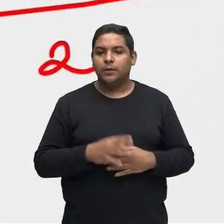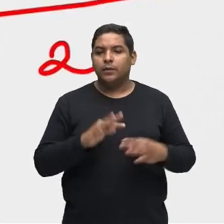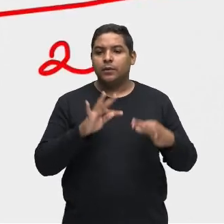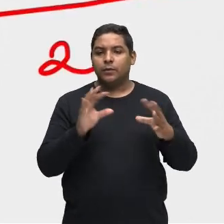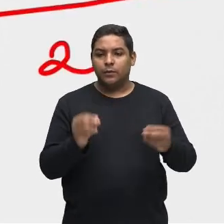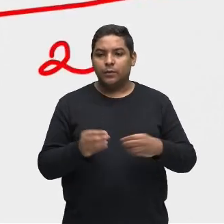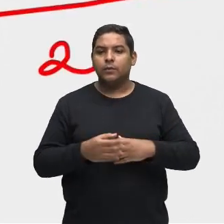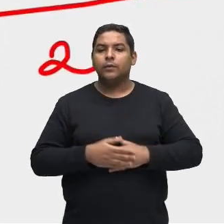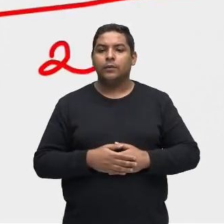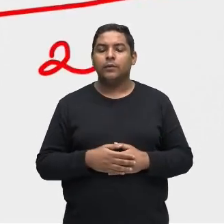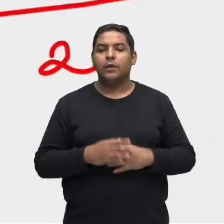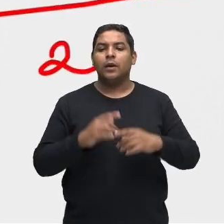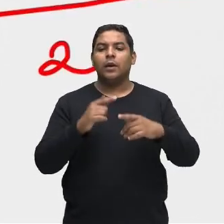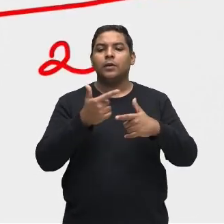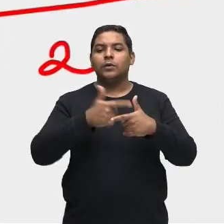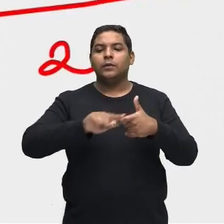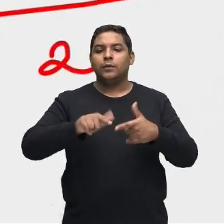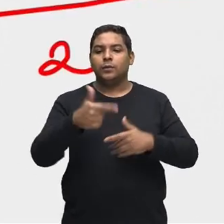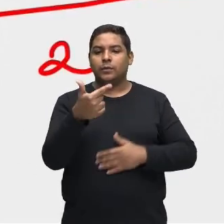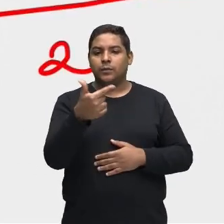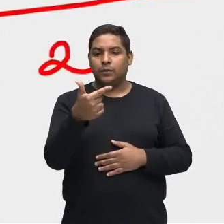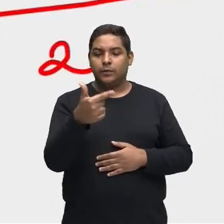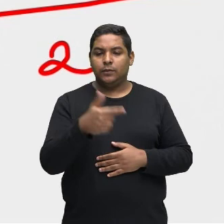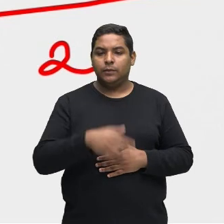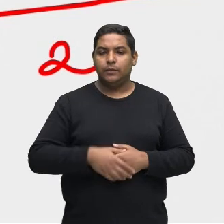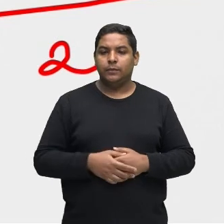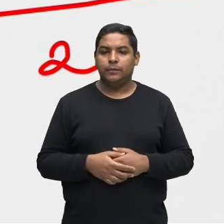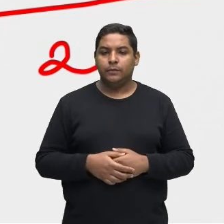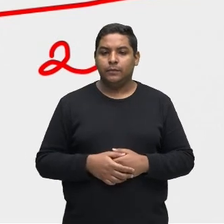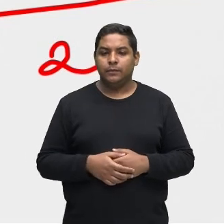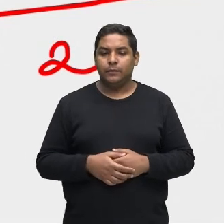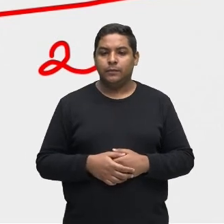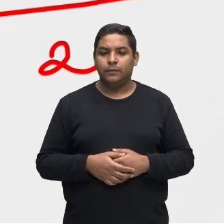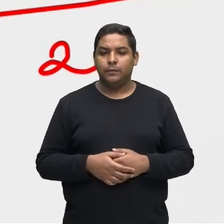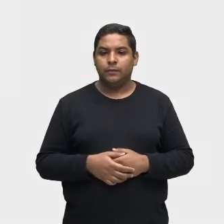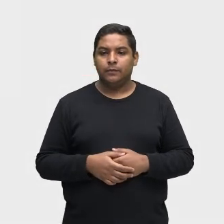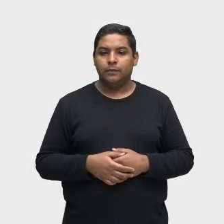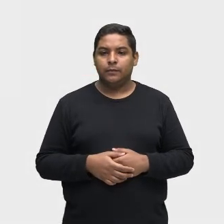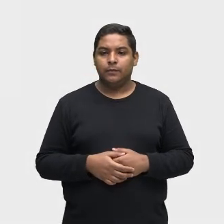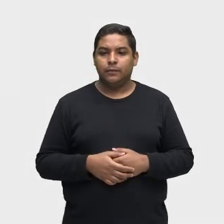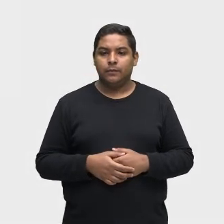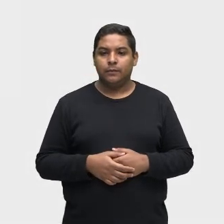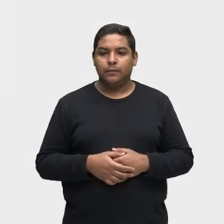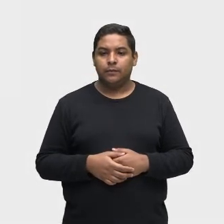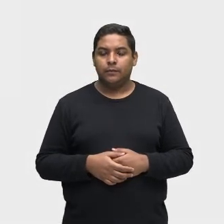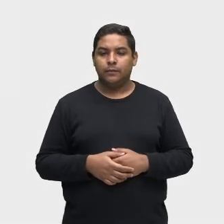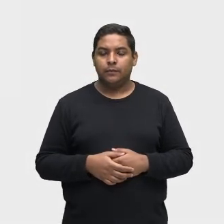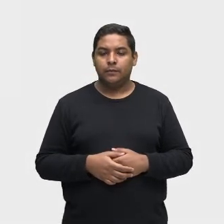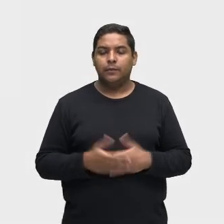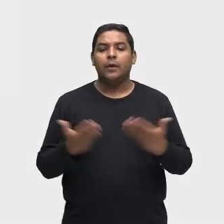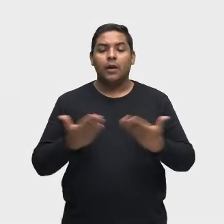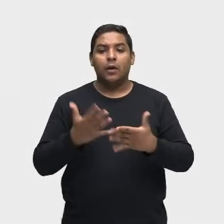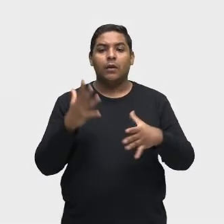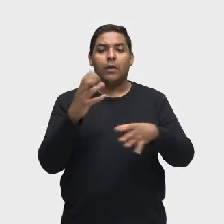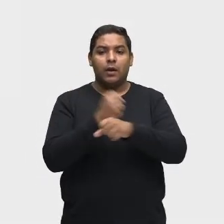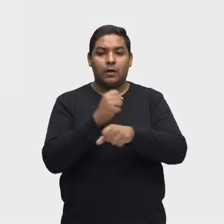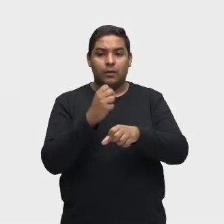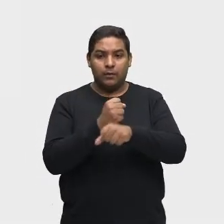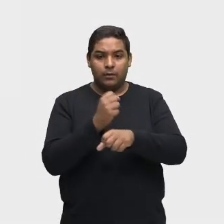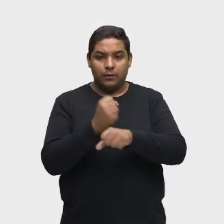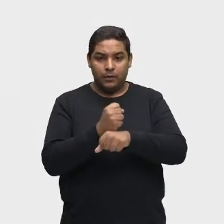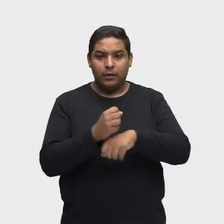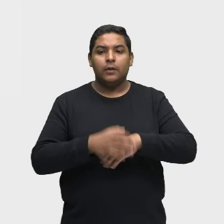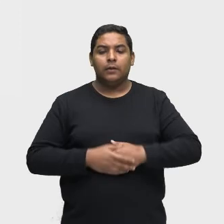dividido por 2. Beleza? E aí você vai exatamente calcular, fazer